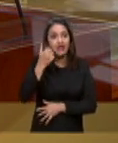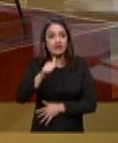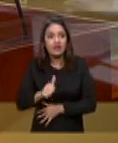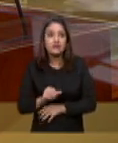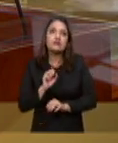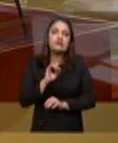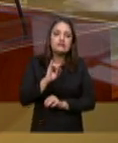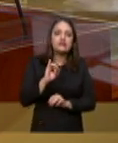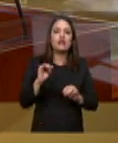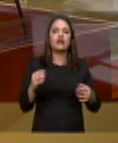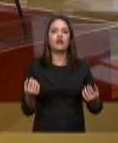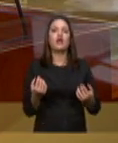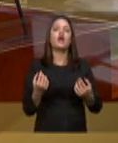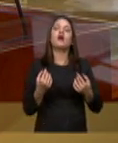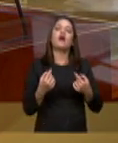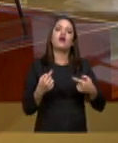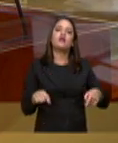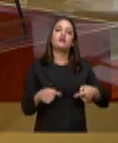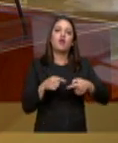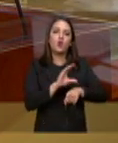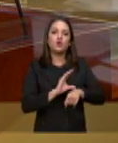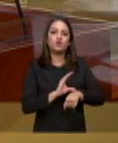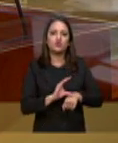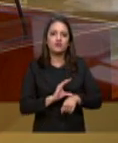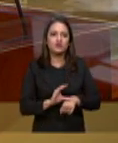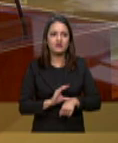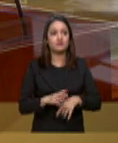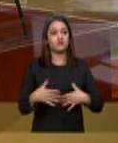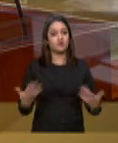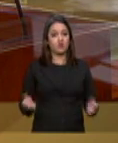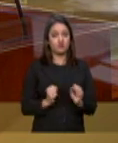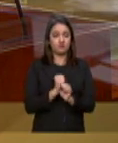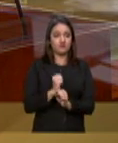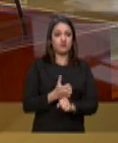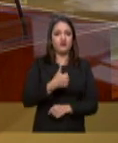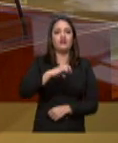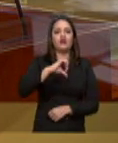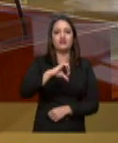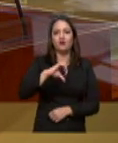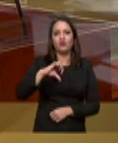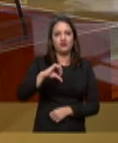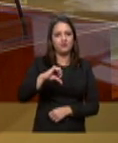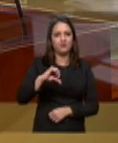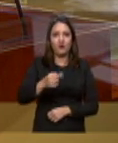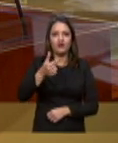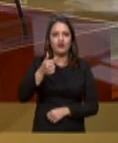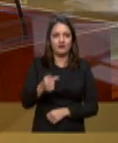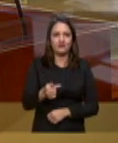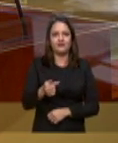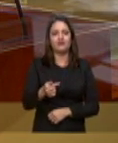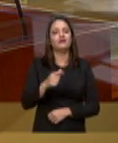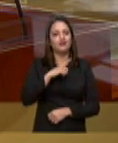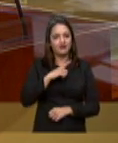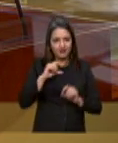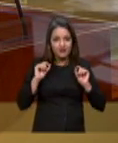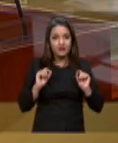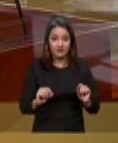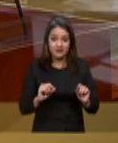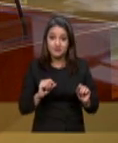constitucionalidade da norma em questão. Isso porque, em 1997, a ilustre PGR ajuizou a ADI